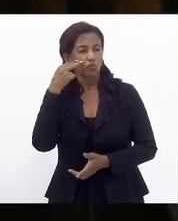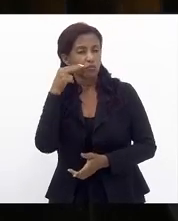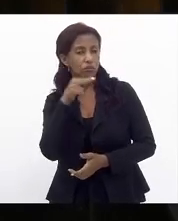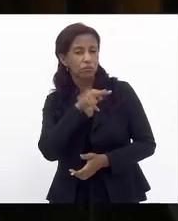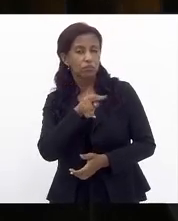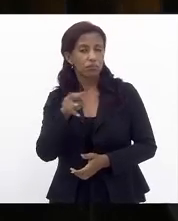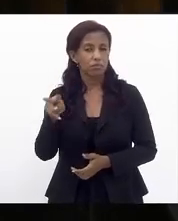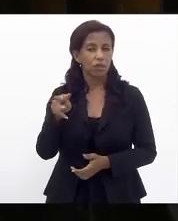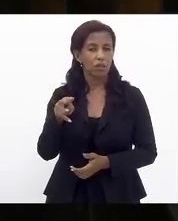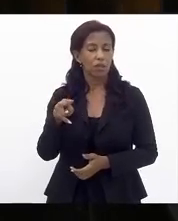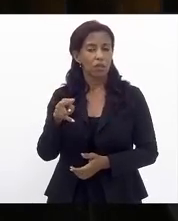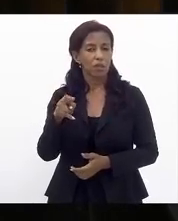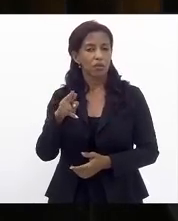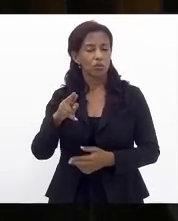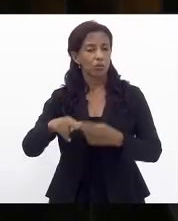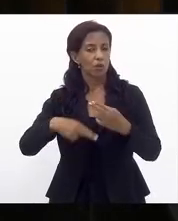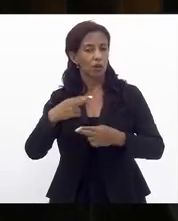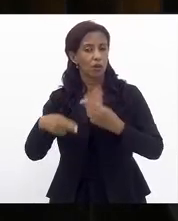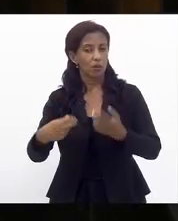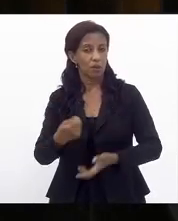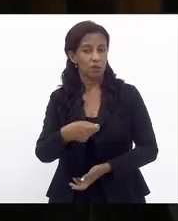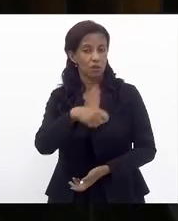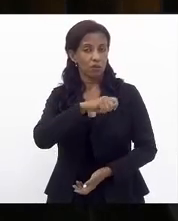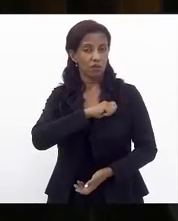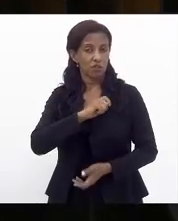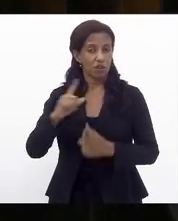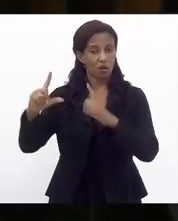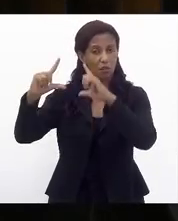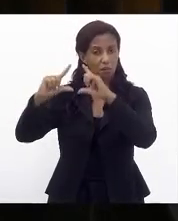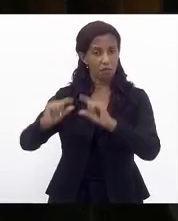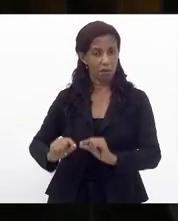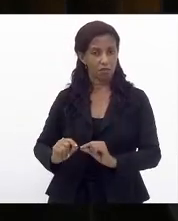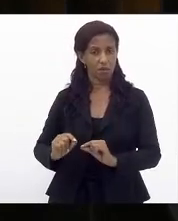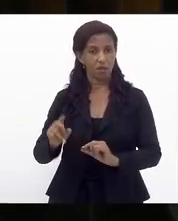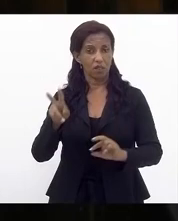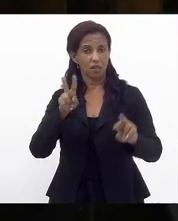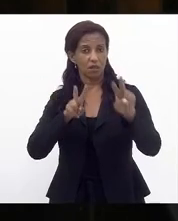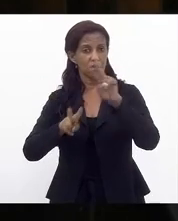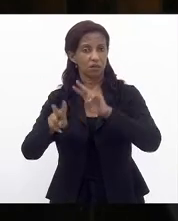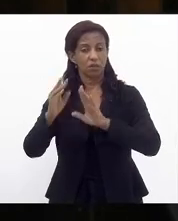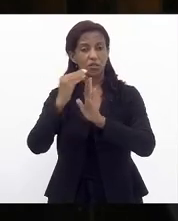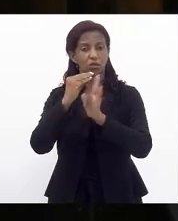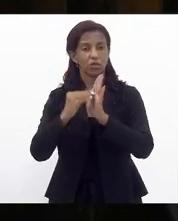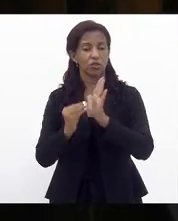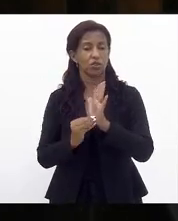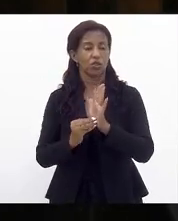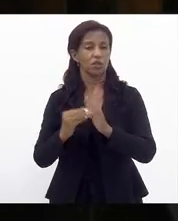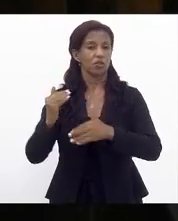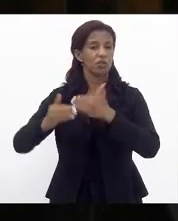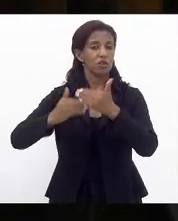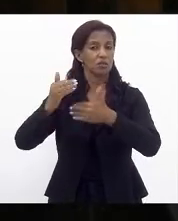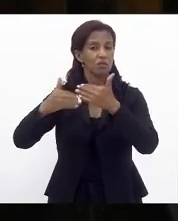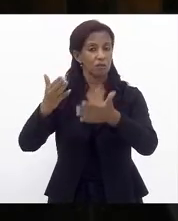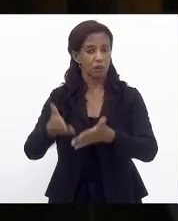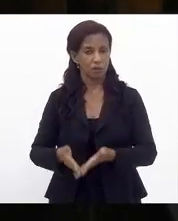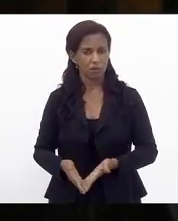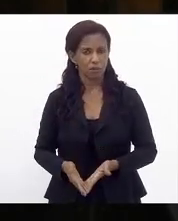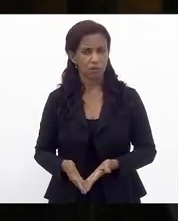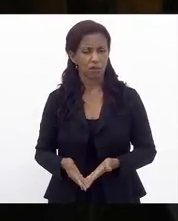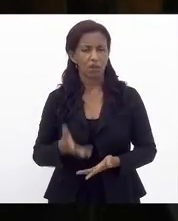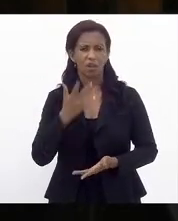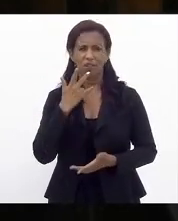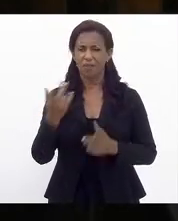de vista da interação das contas públicas Federais e menos ainda do ponto de vista da agenda de desenvolvimento então quero dizer que